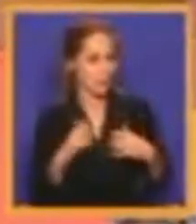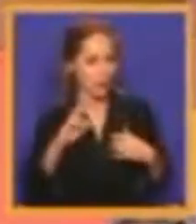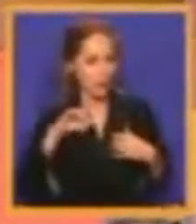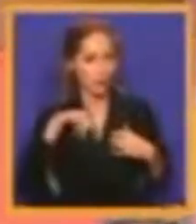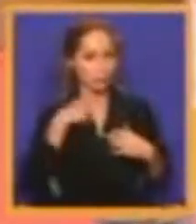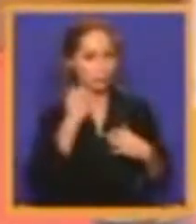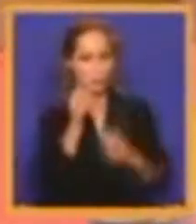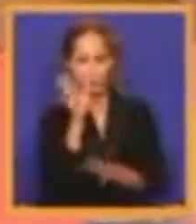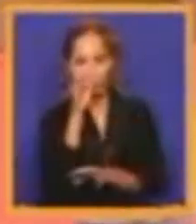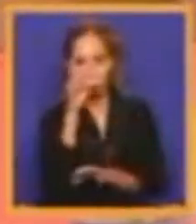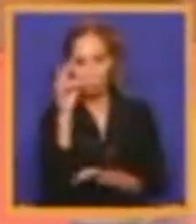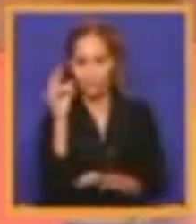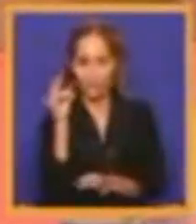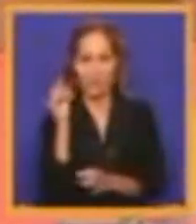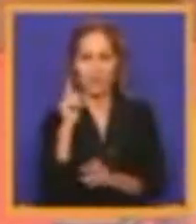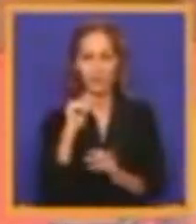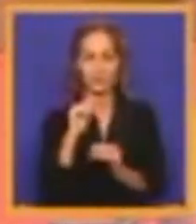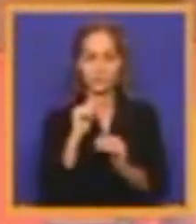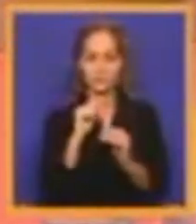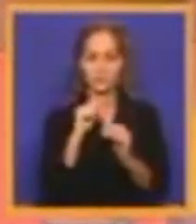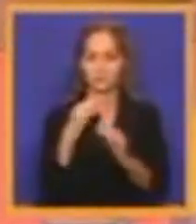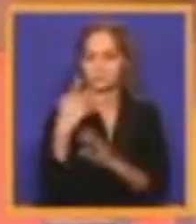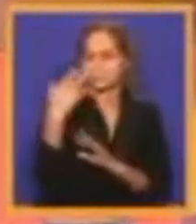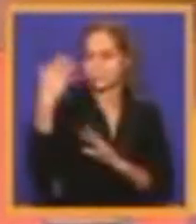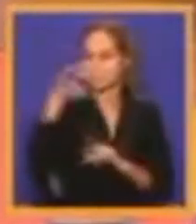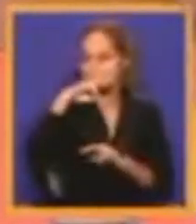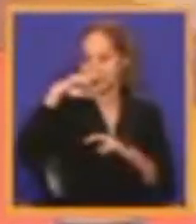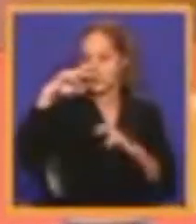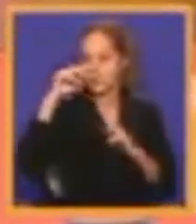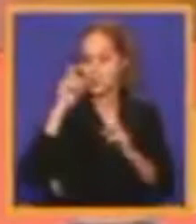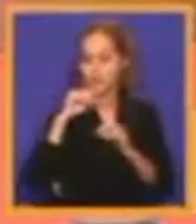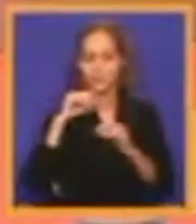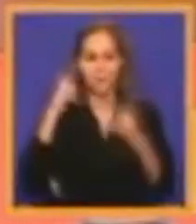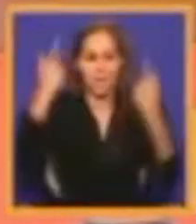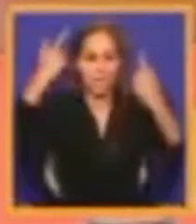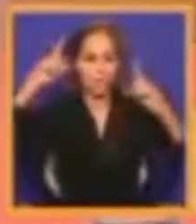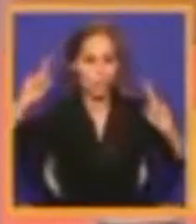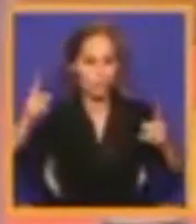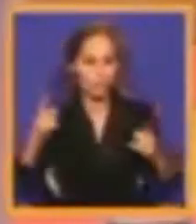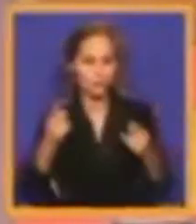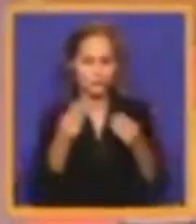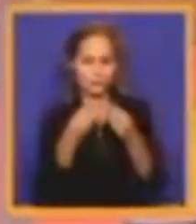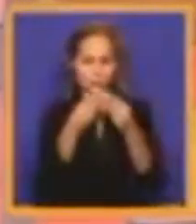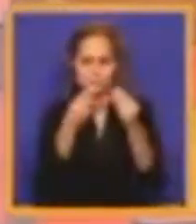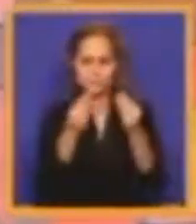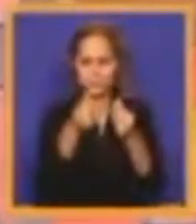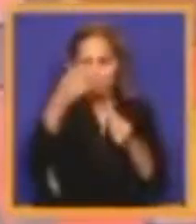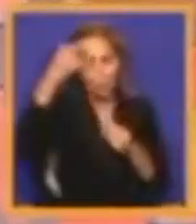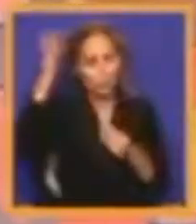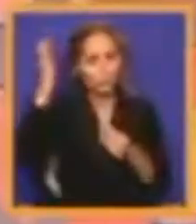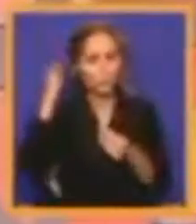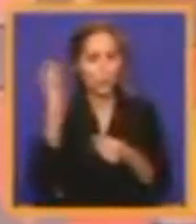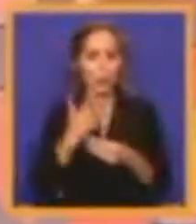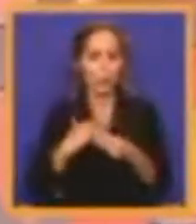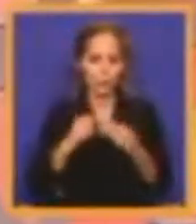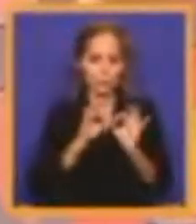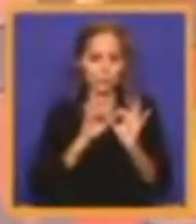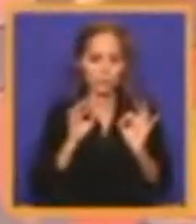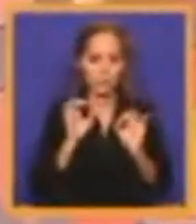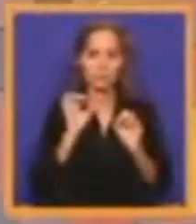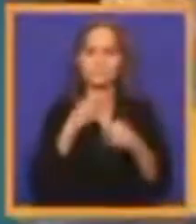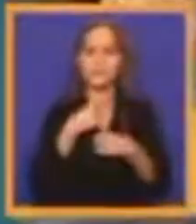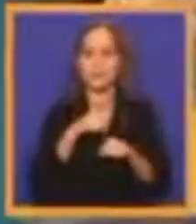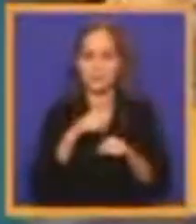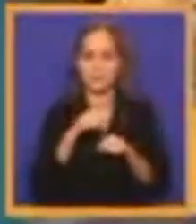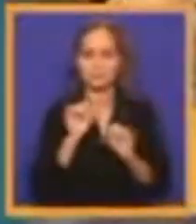à luz da vela, e depois com um incenso de fundo, e com uma música de fundo, etc. Portanto, os leões gostam de requinte, é ou não é, minha querida